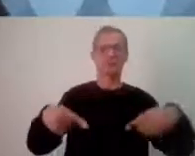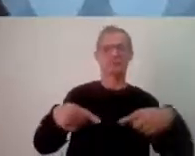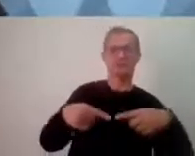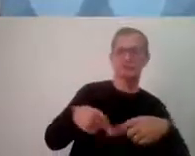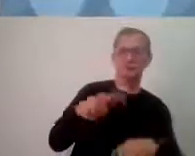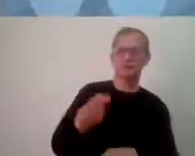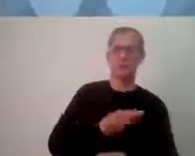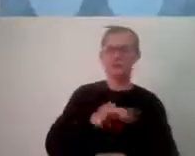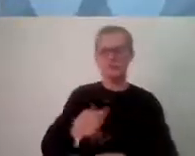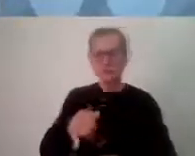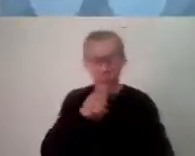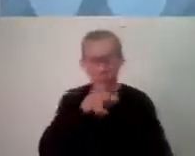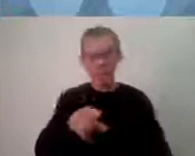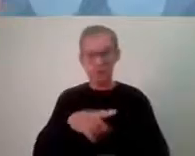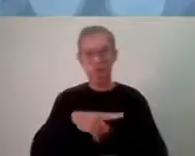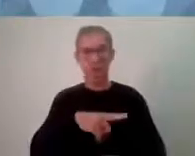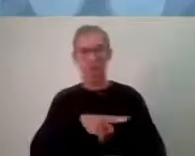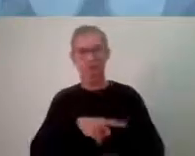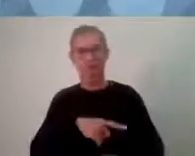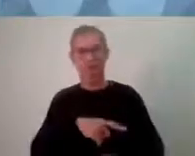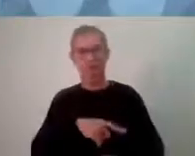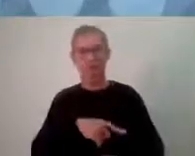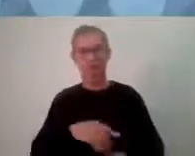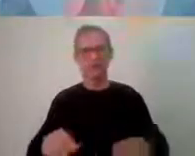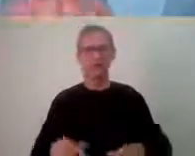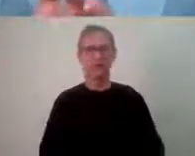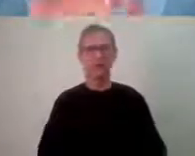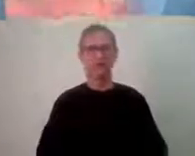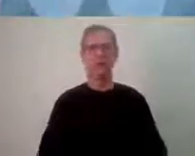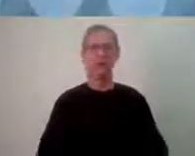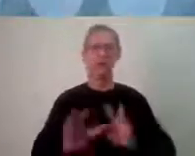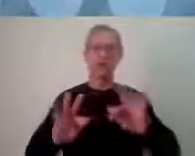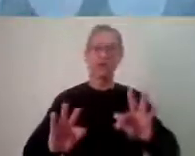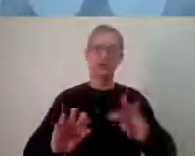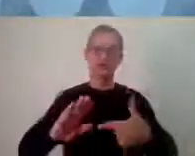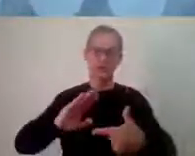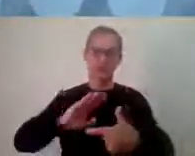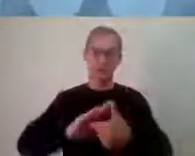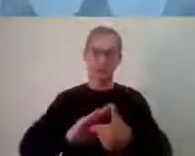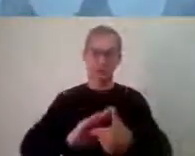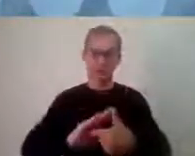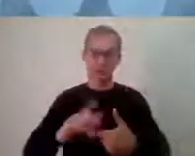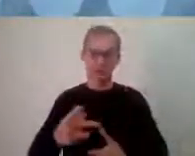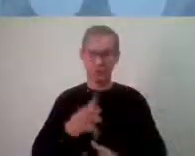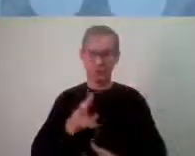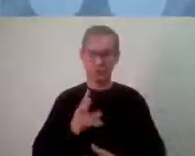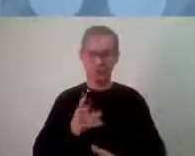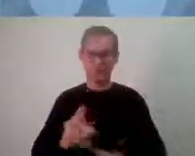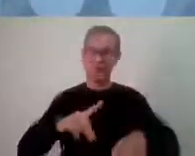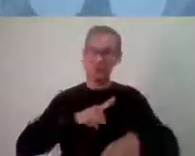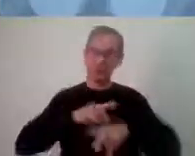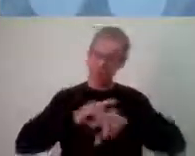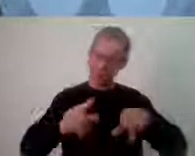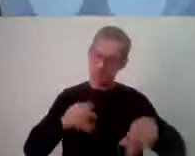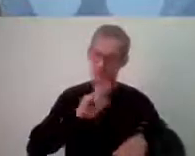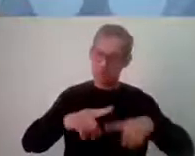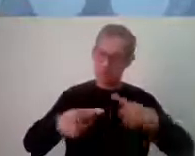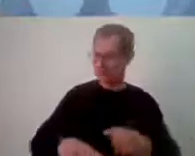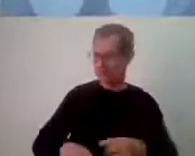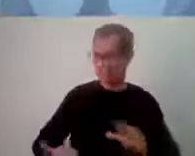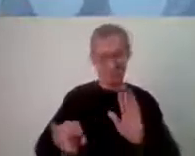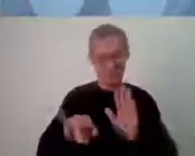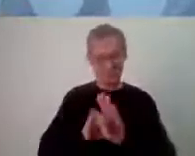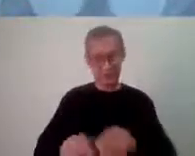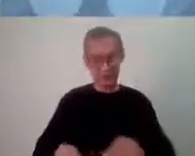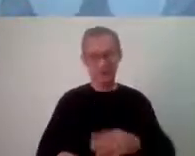nosso exemplo, se você considera assim, função cosseno vai ser maior sempre, ia dar outro resultado. Por quê? Porque você não considerou que